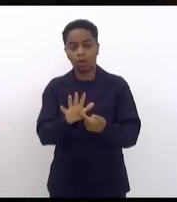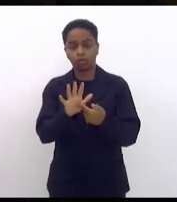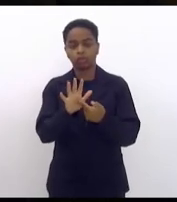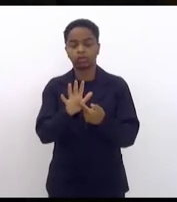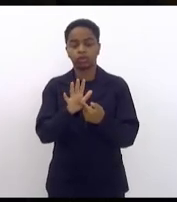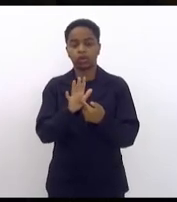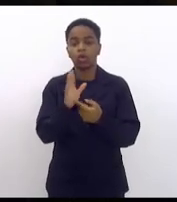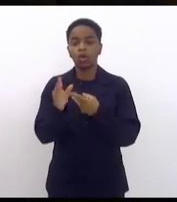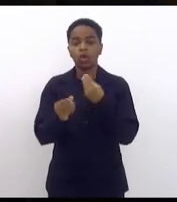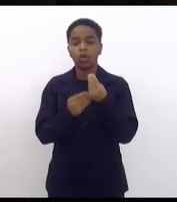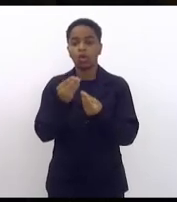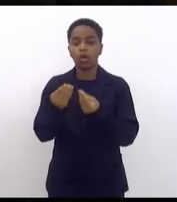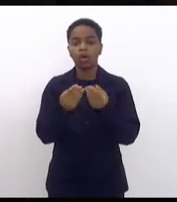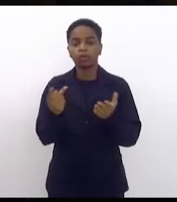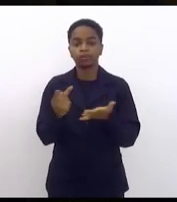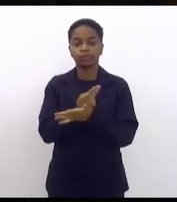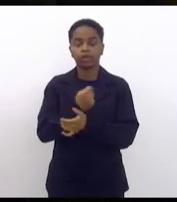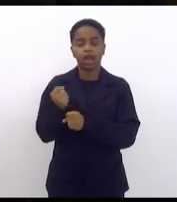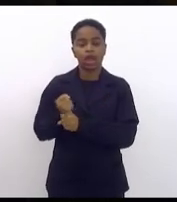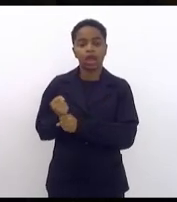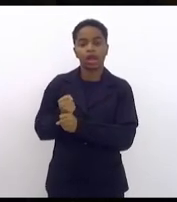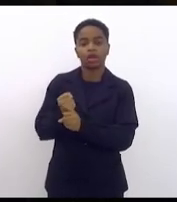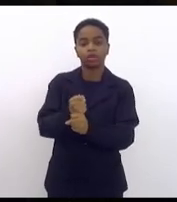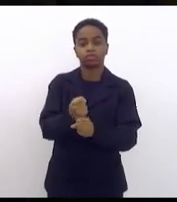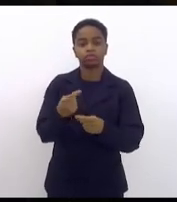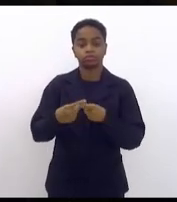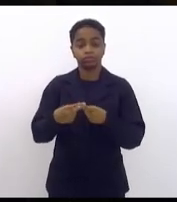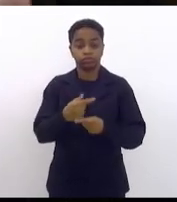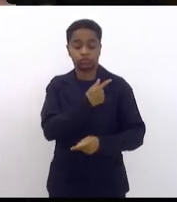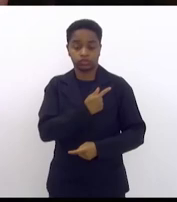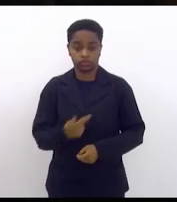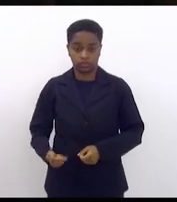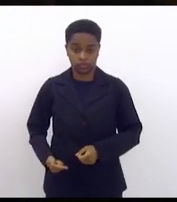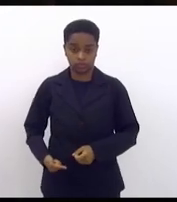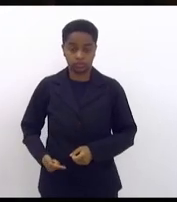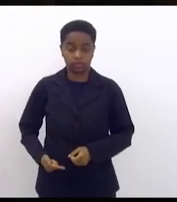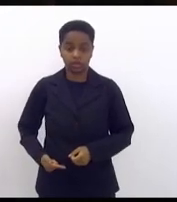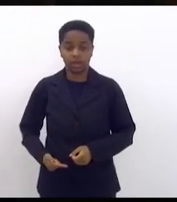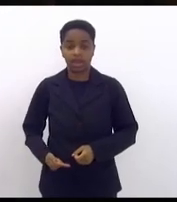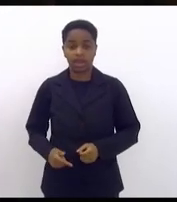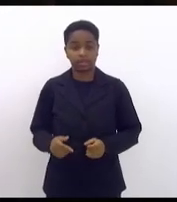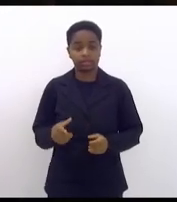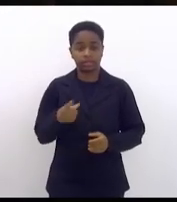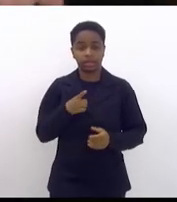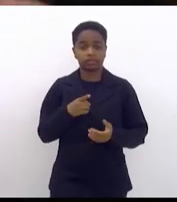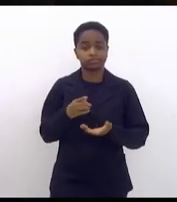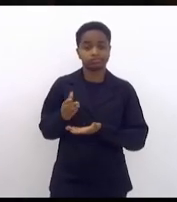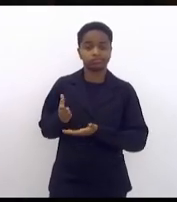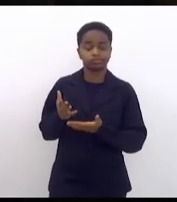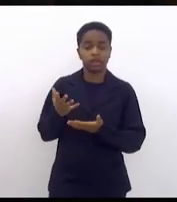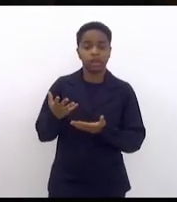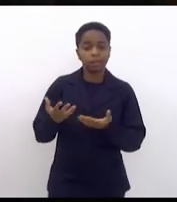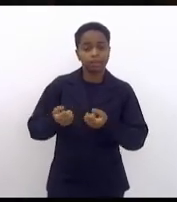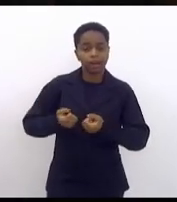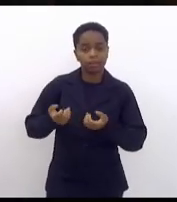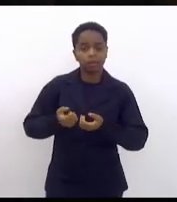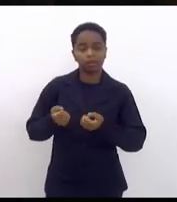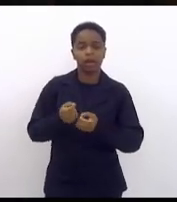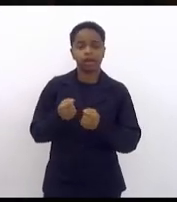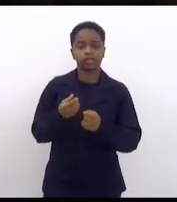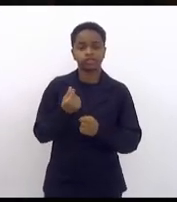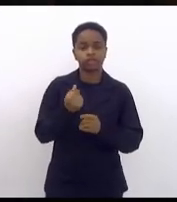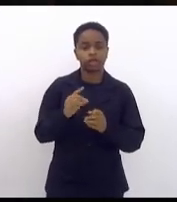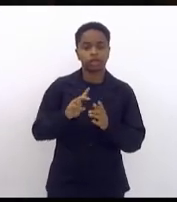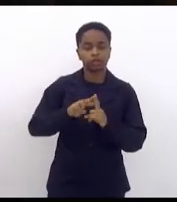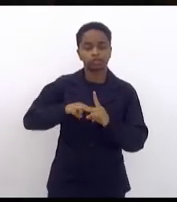que foram esses anos onde o governo se embebedou com receitas extras, criou esquemas como o do CEPERJ,